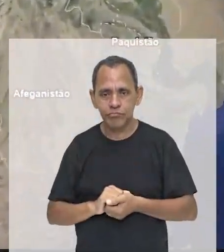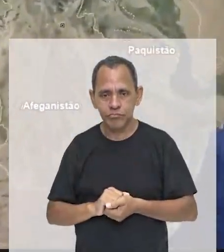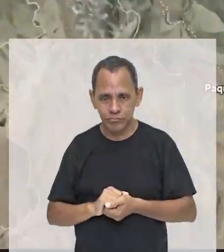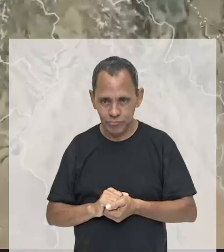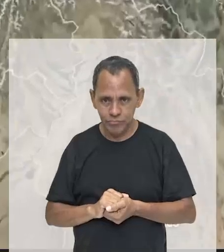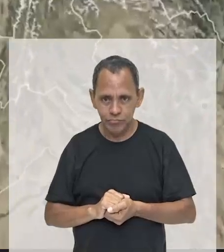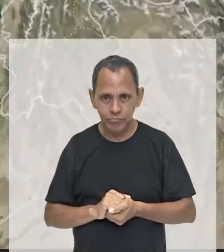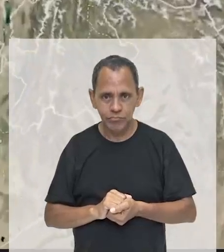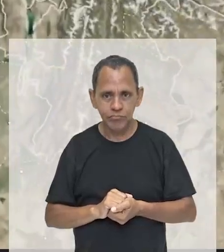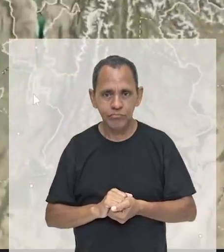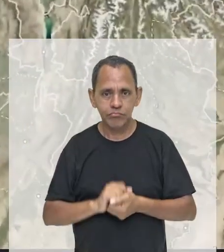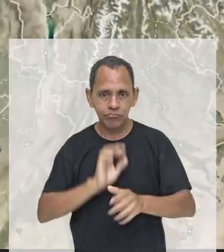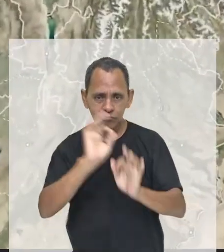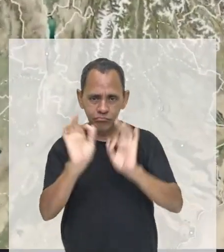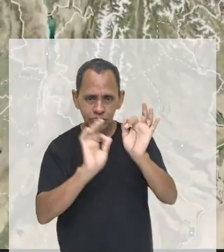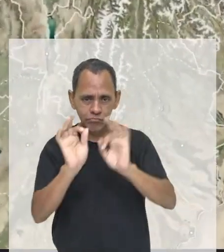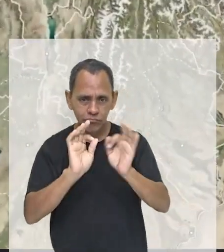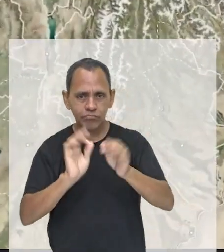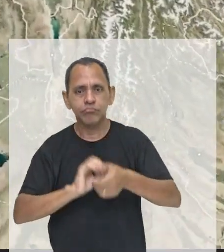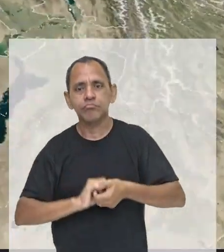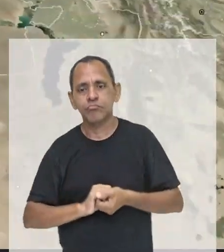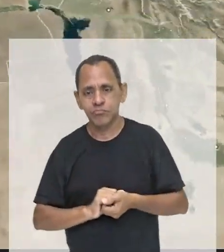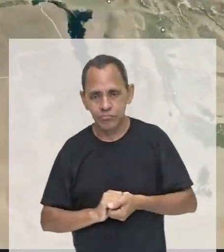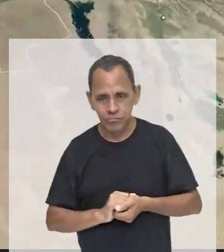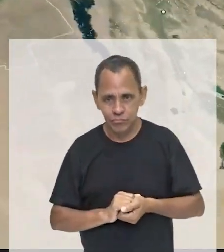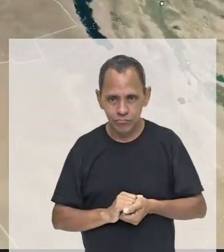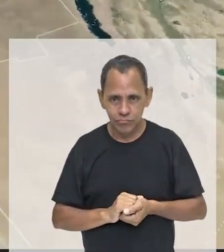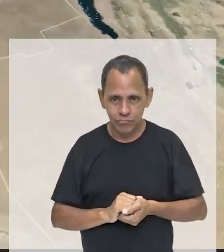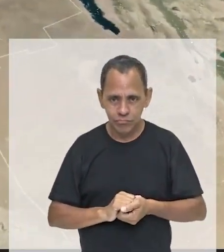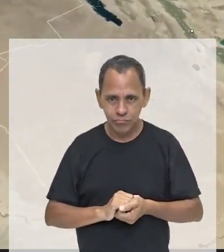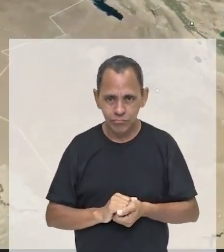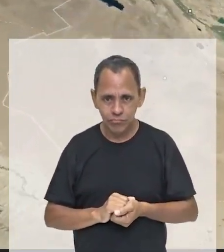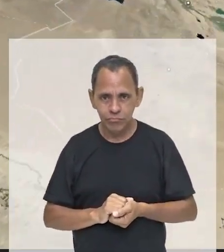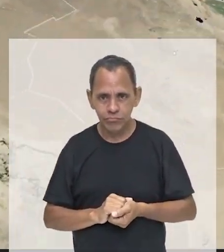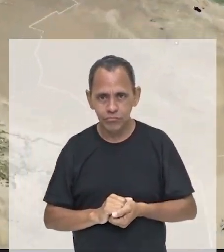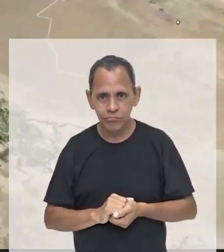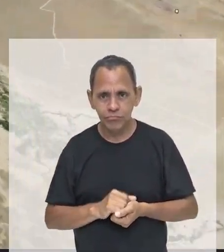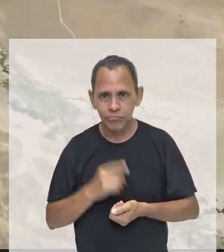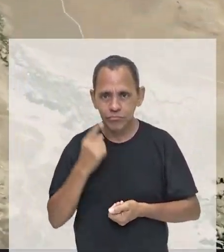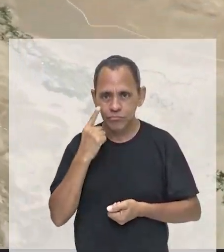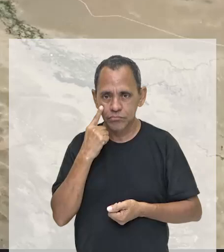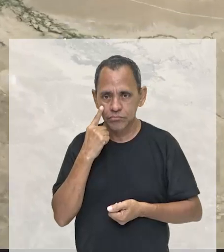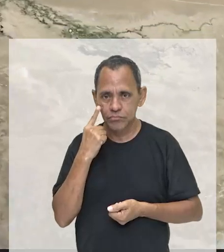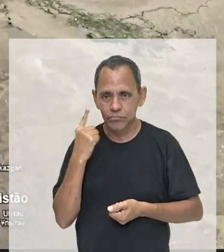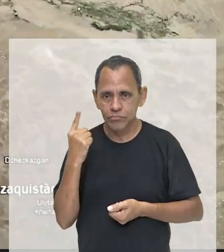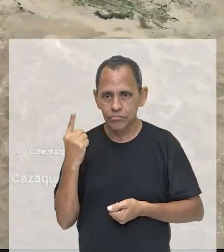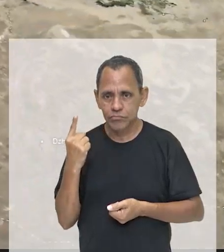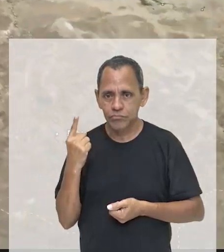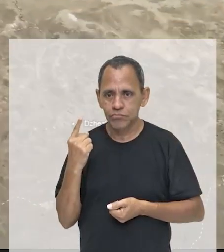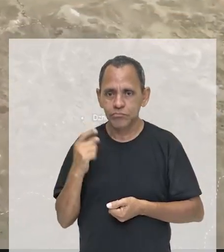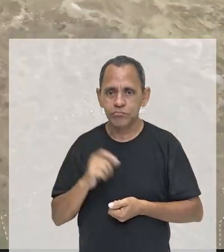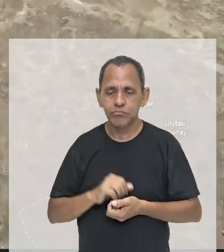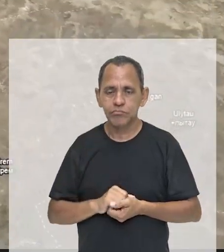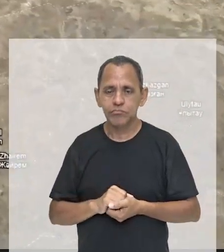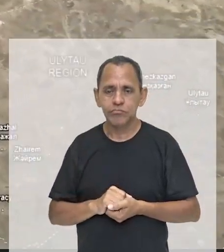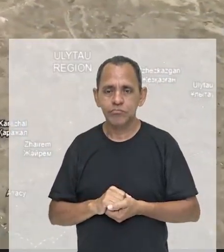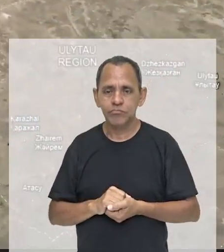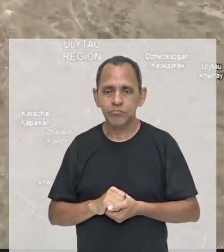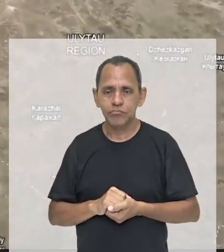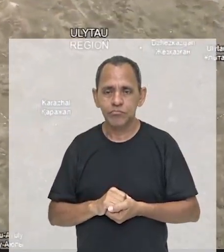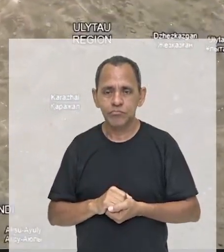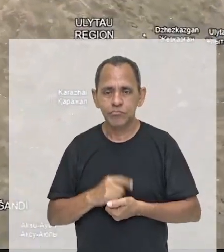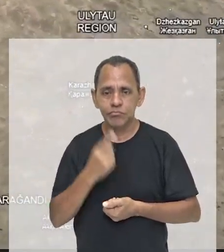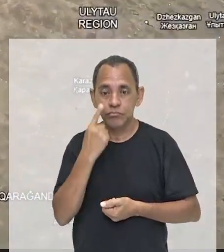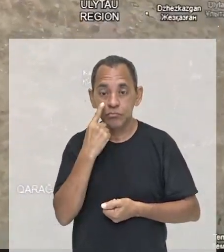foi preparada pela nossa produção. E aqui nós vamos chegar à cidade